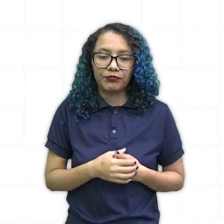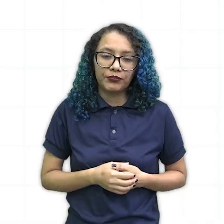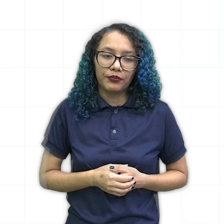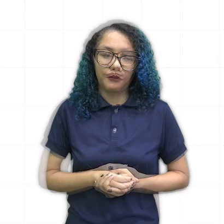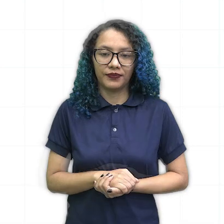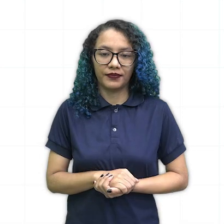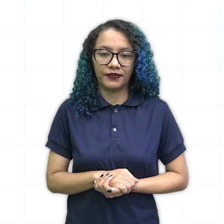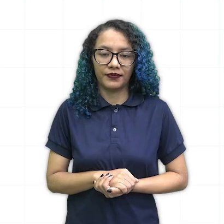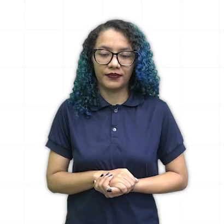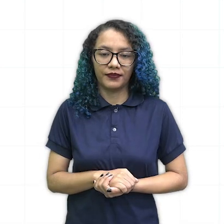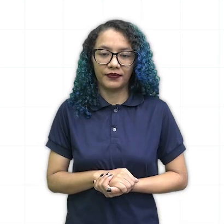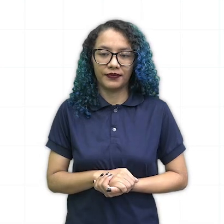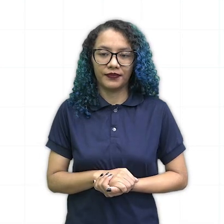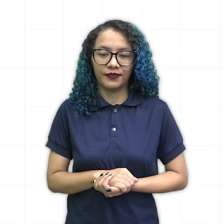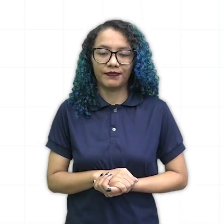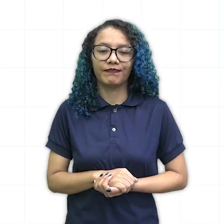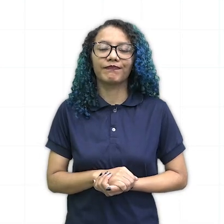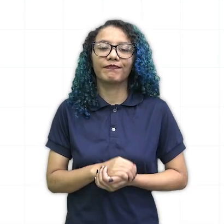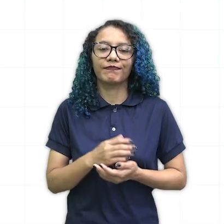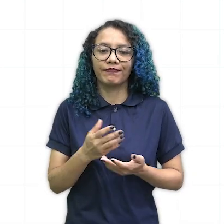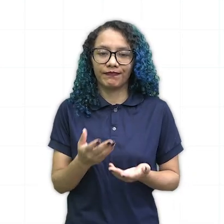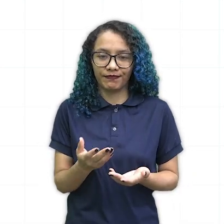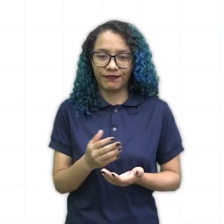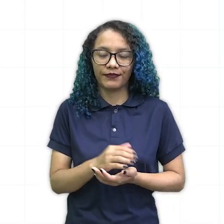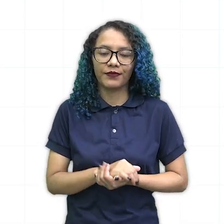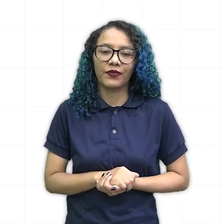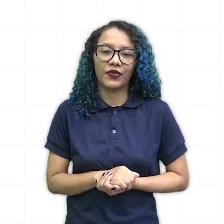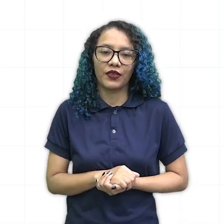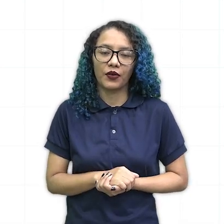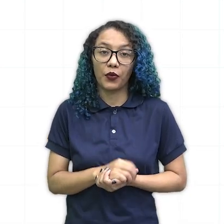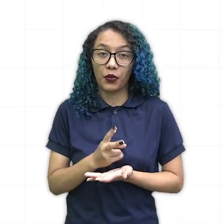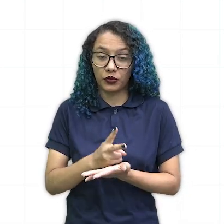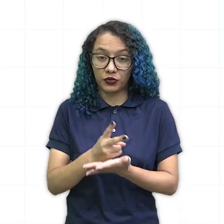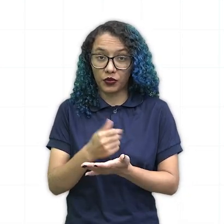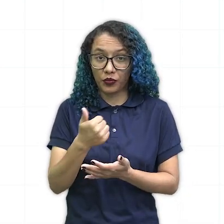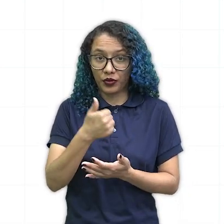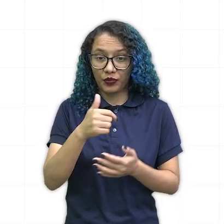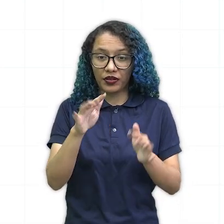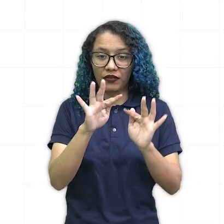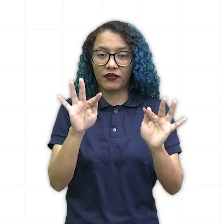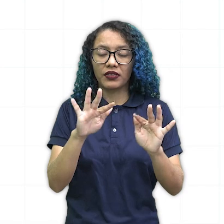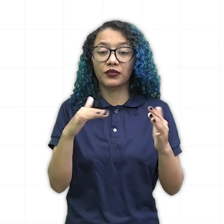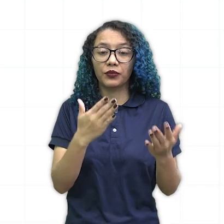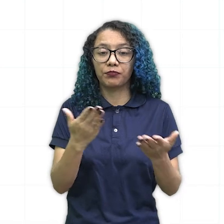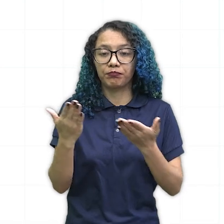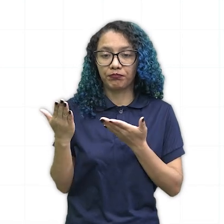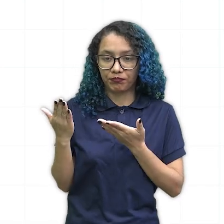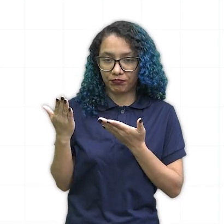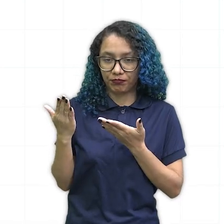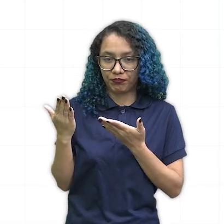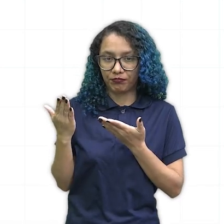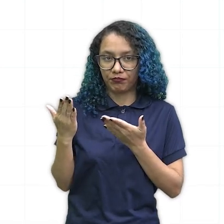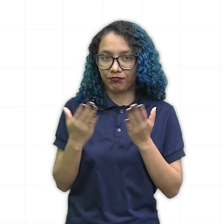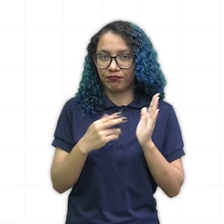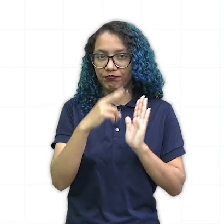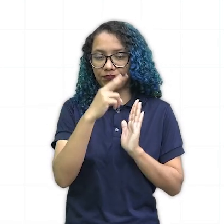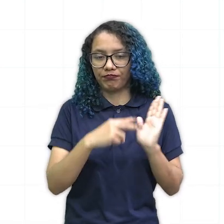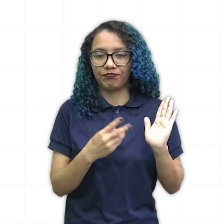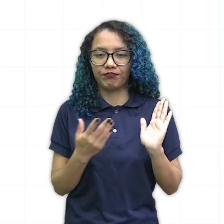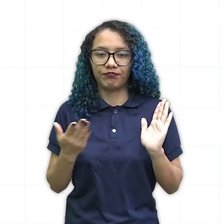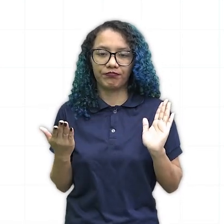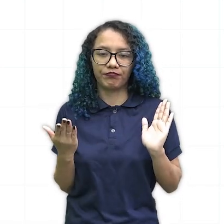ok? So, the first sentence, a primeira frase é aqui. Climb Mount Everest is